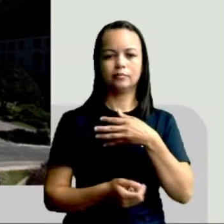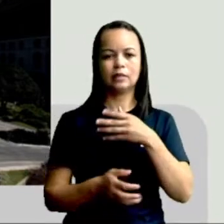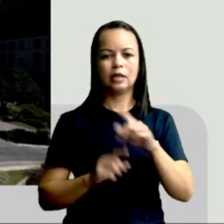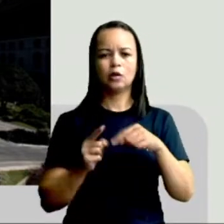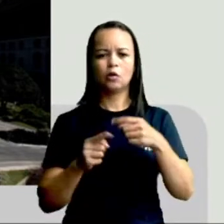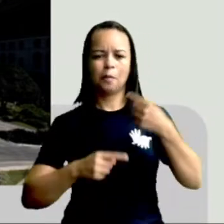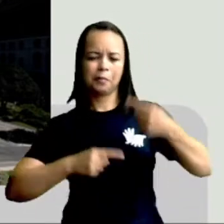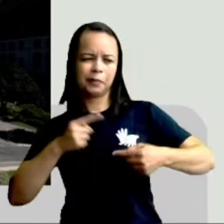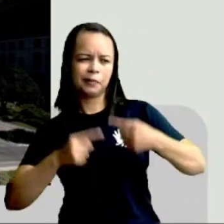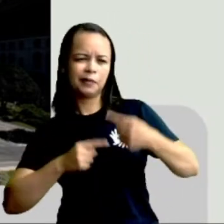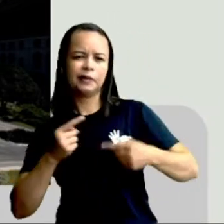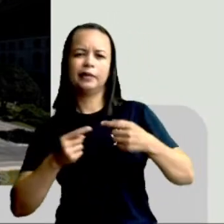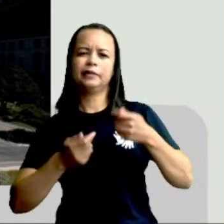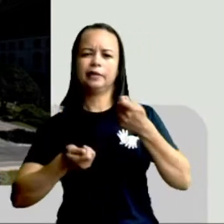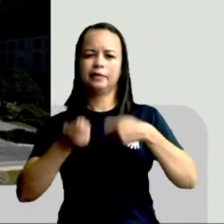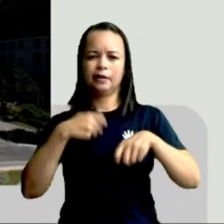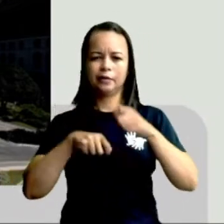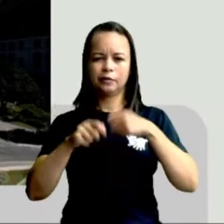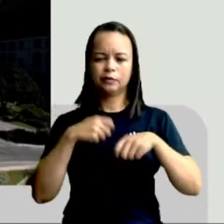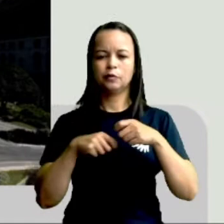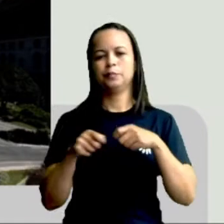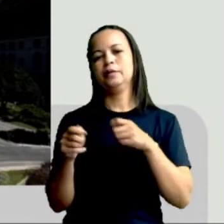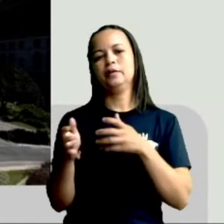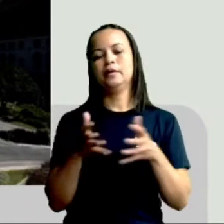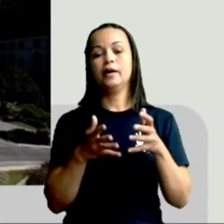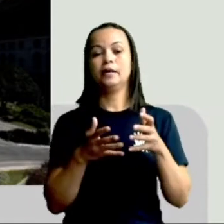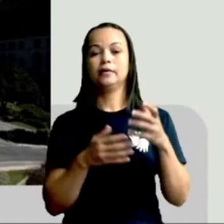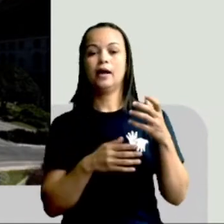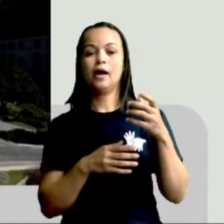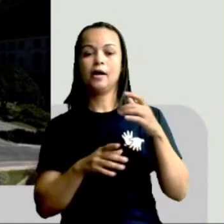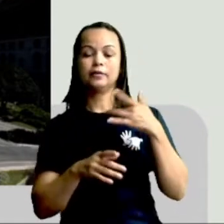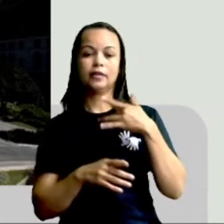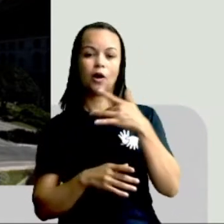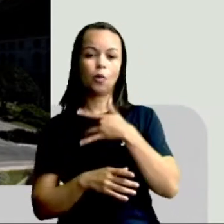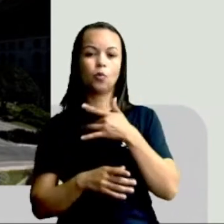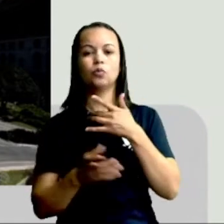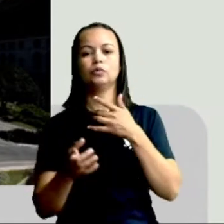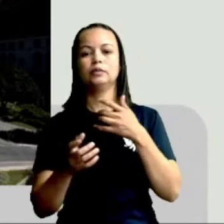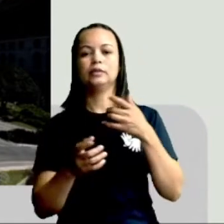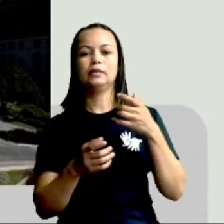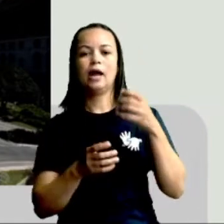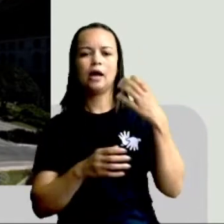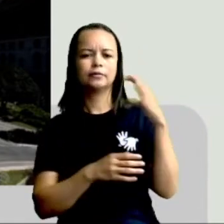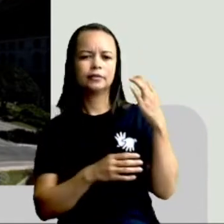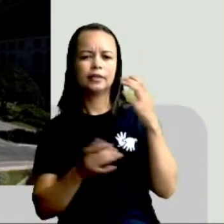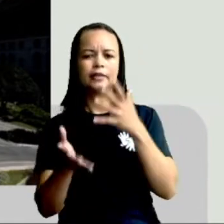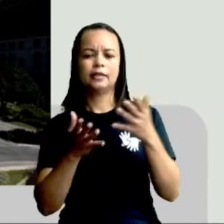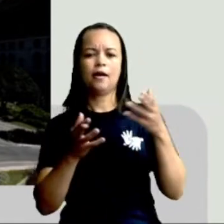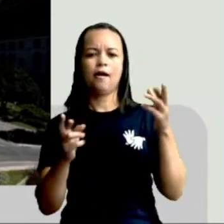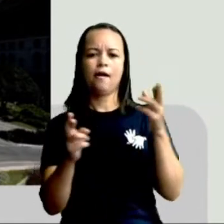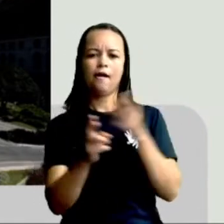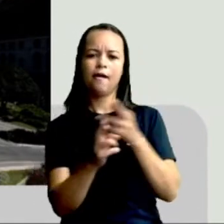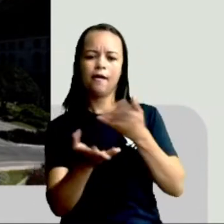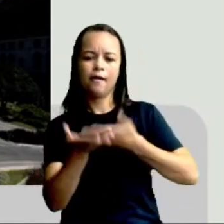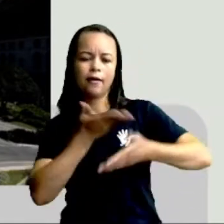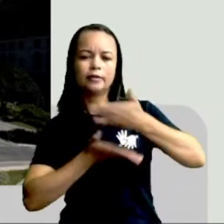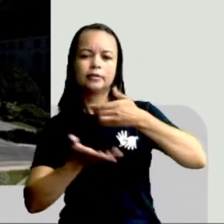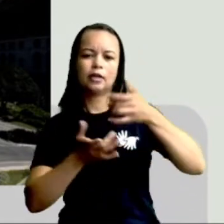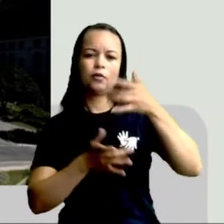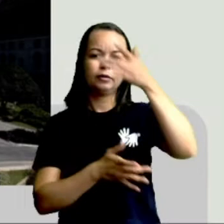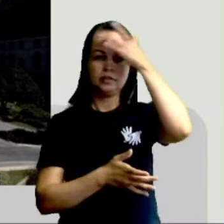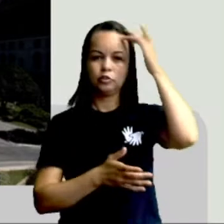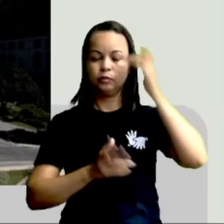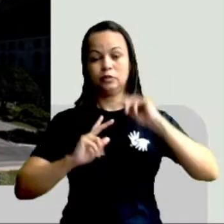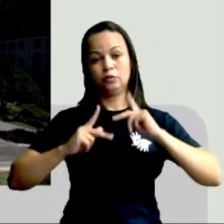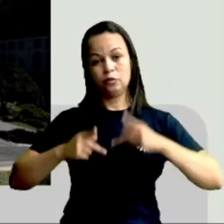na política, na economia, na saúde, na ciência, nas relações humanas, nas relações entre as pessoas. Muita coisa não